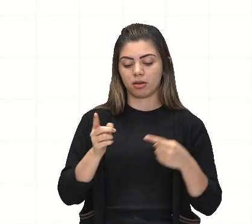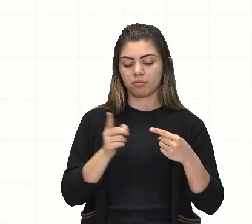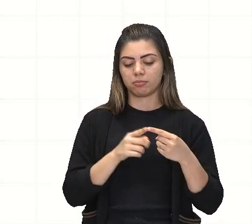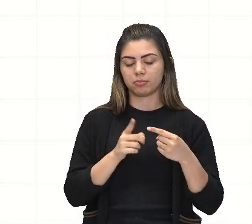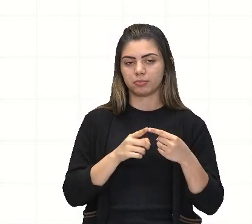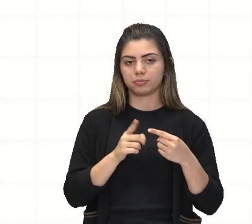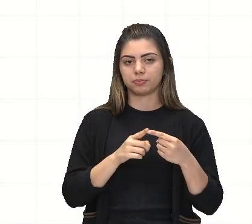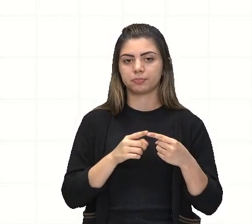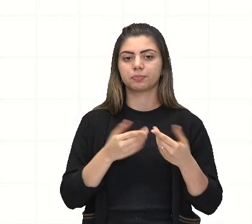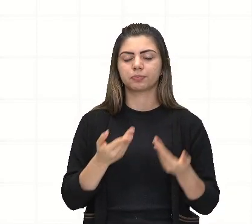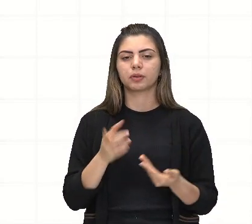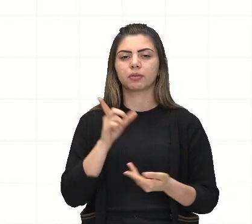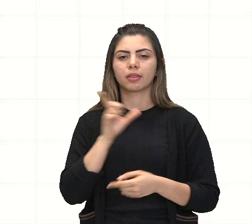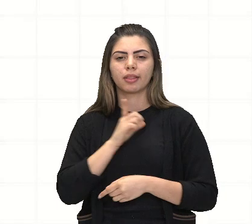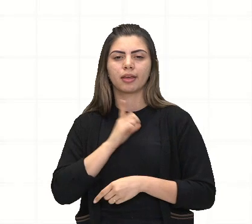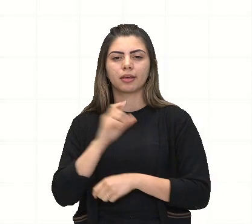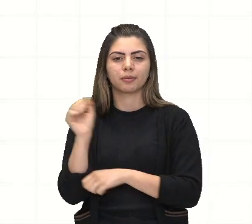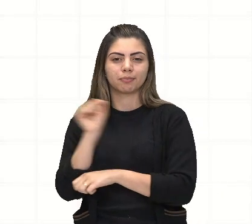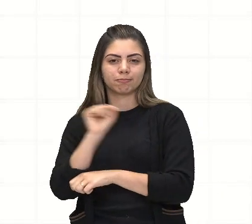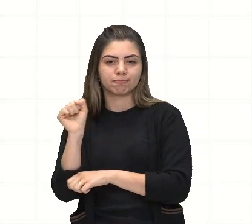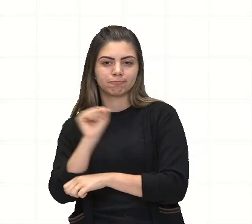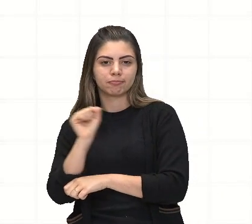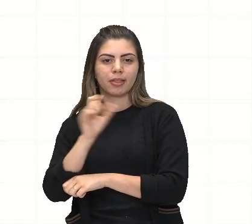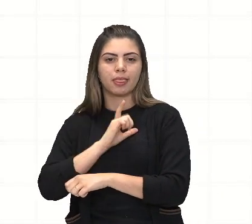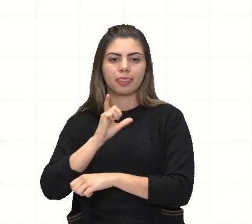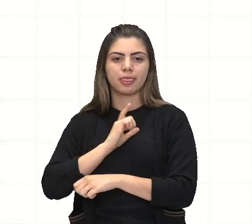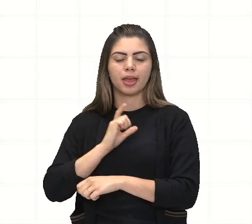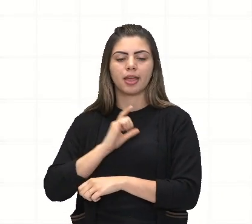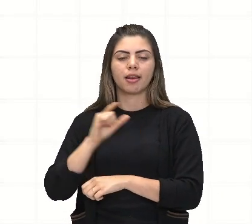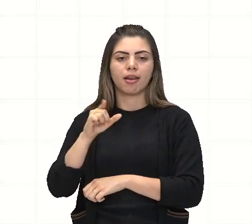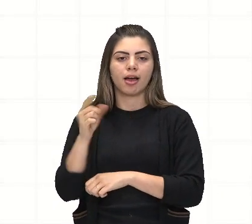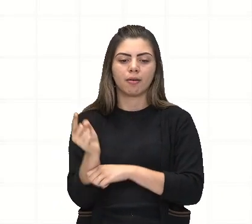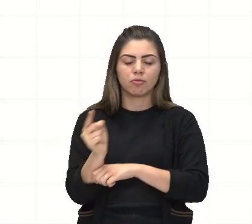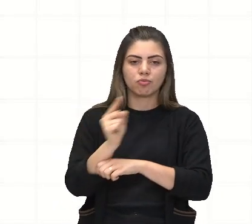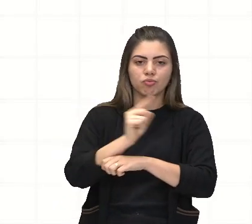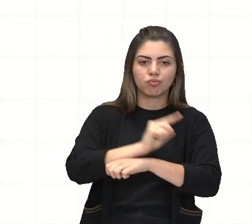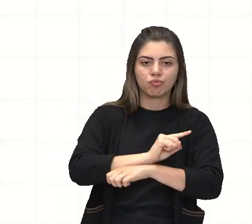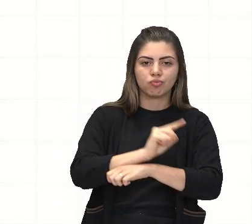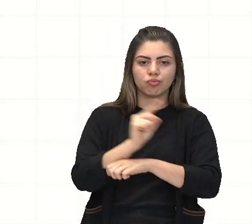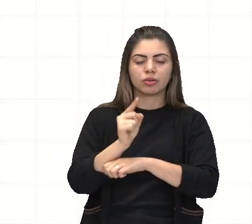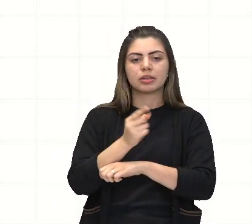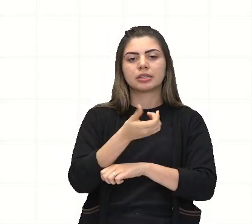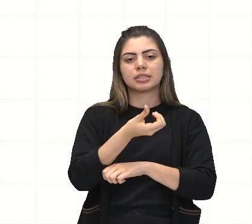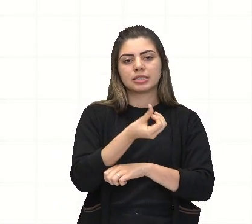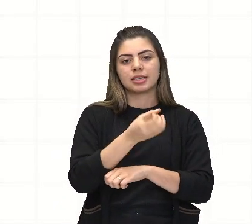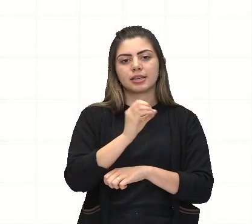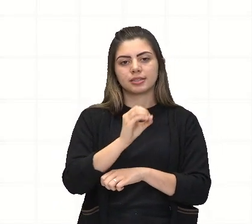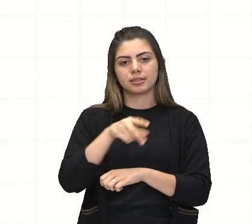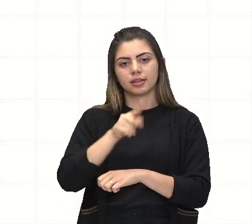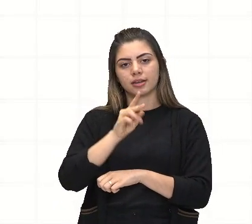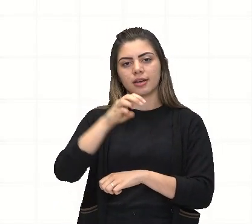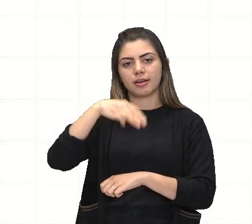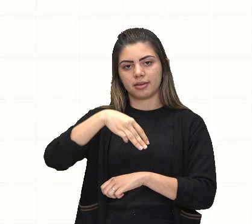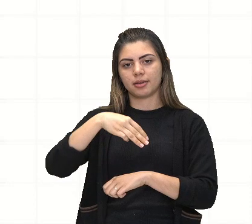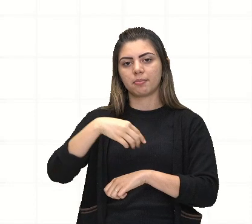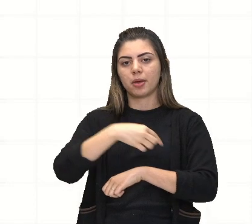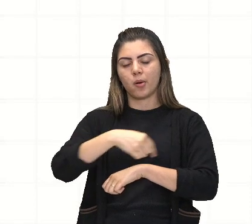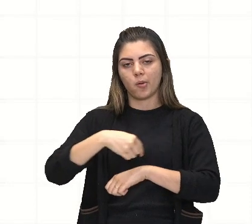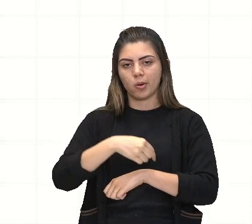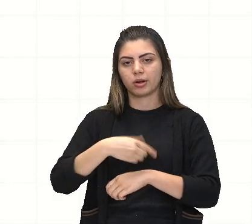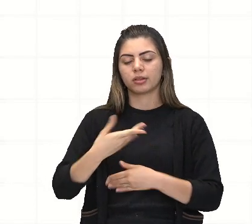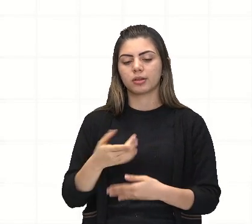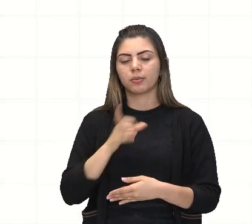Um automóvel está movendo-se a uma velocidade de 60 km por hora e